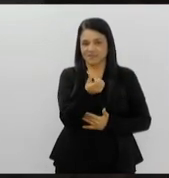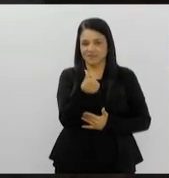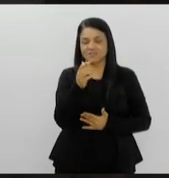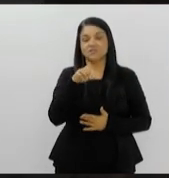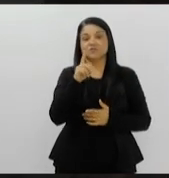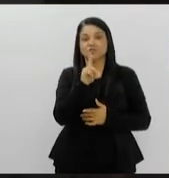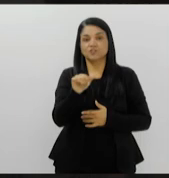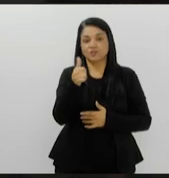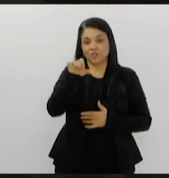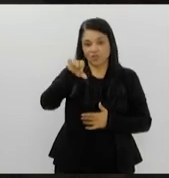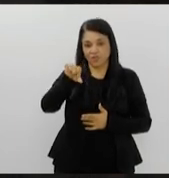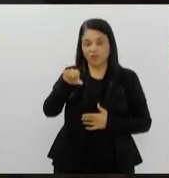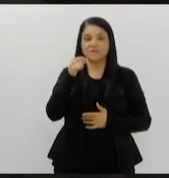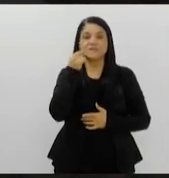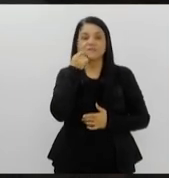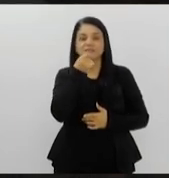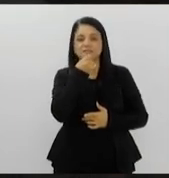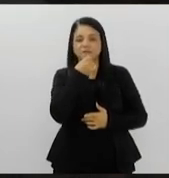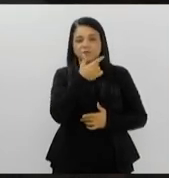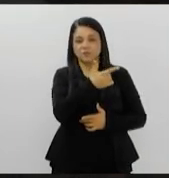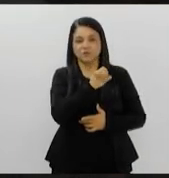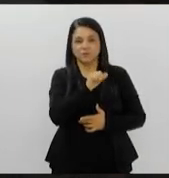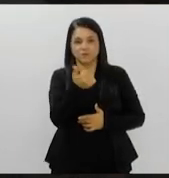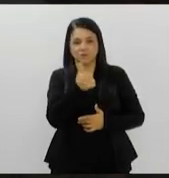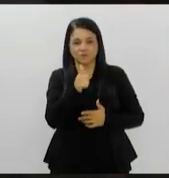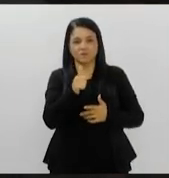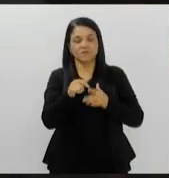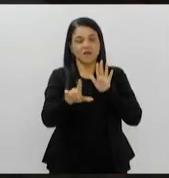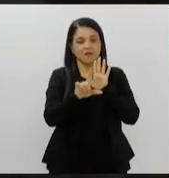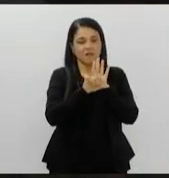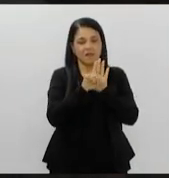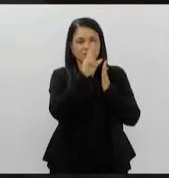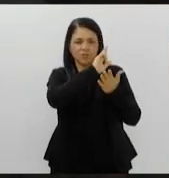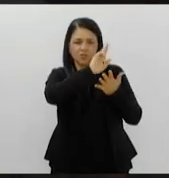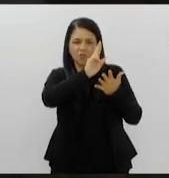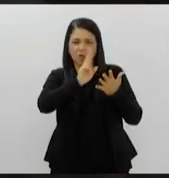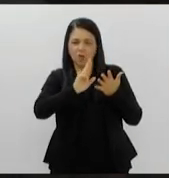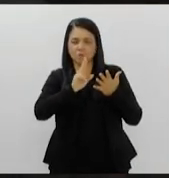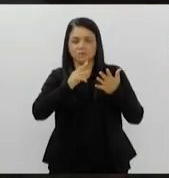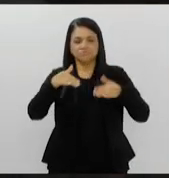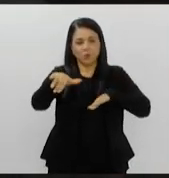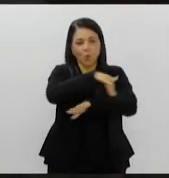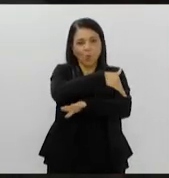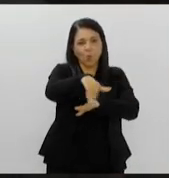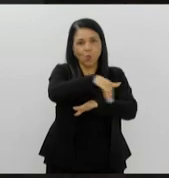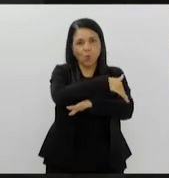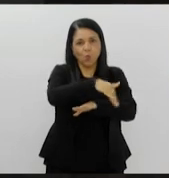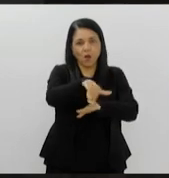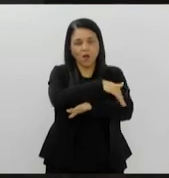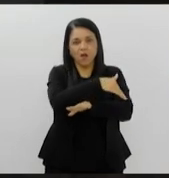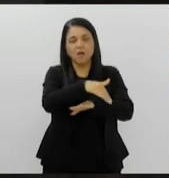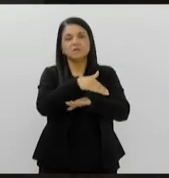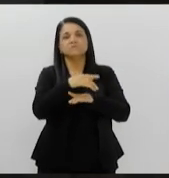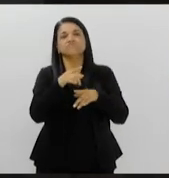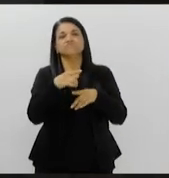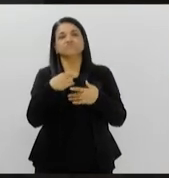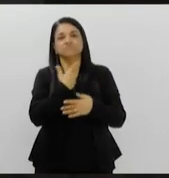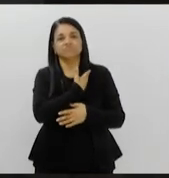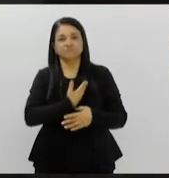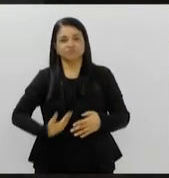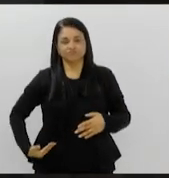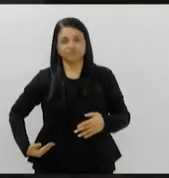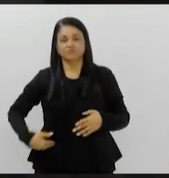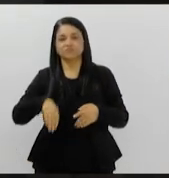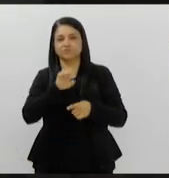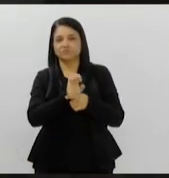setembro de 2011, que consolida as leis que dispõem sobre os nomes dados às vias próprios e logradores públicos no Estado do